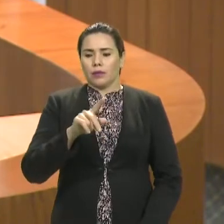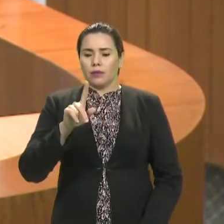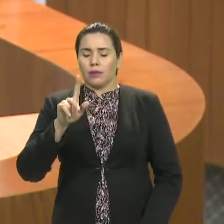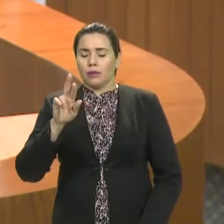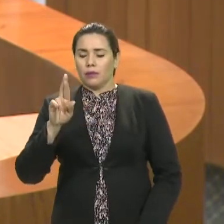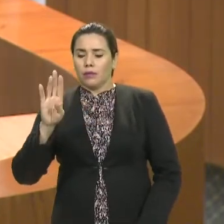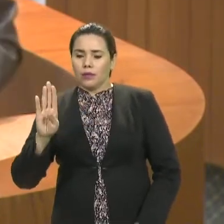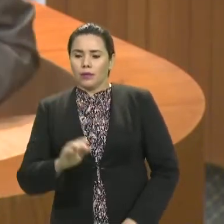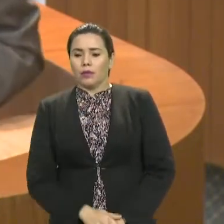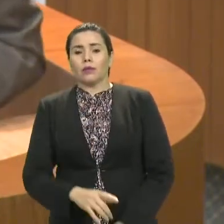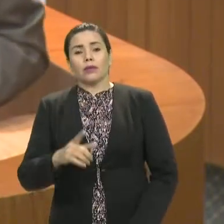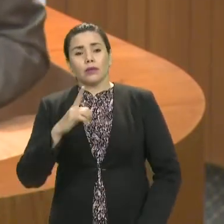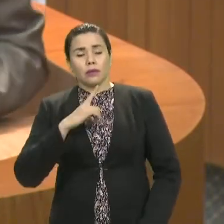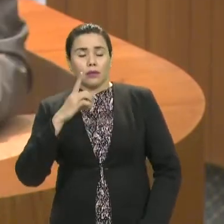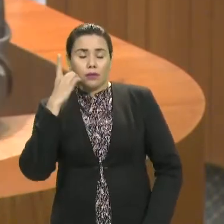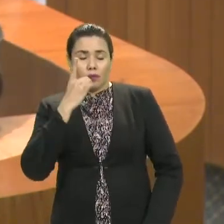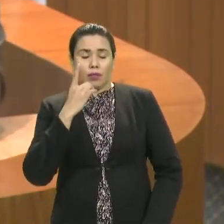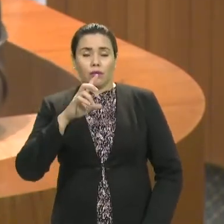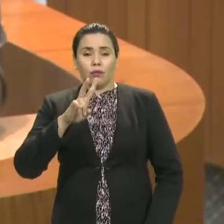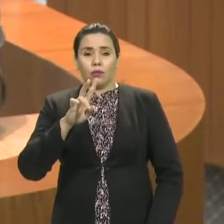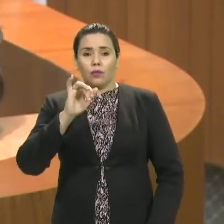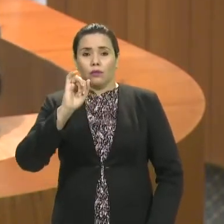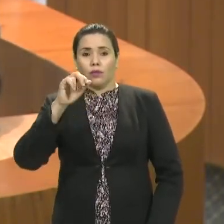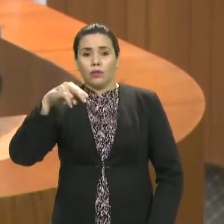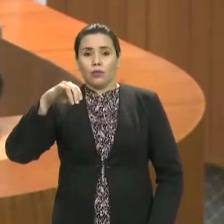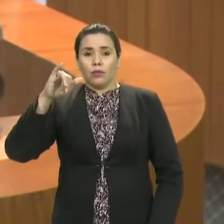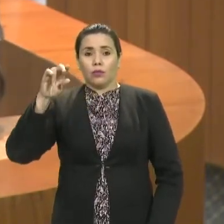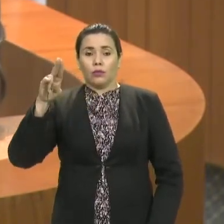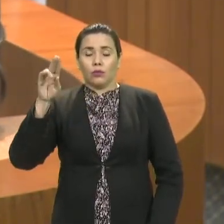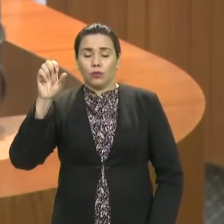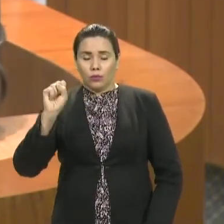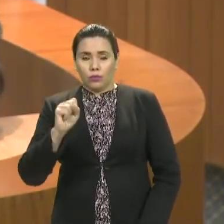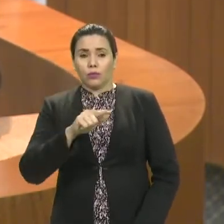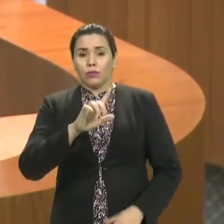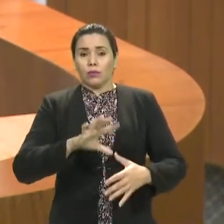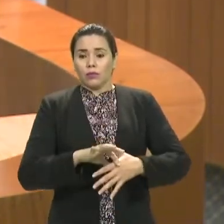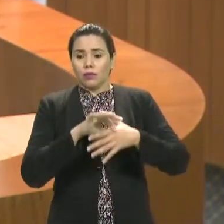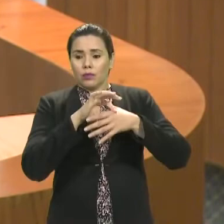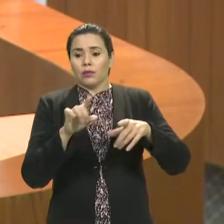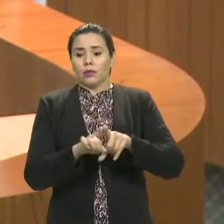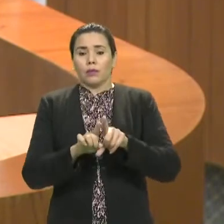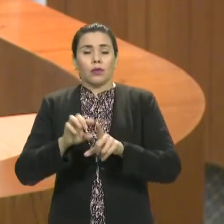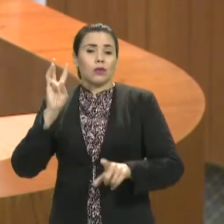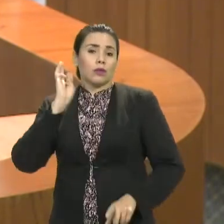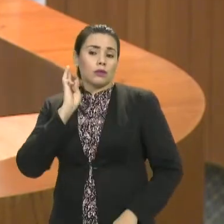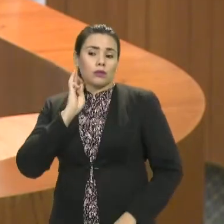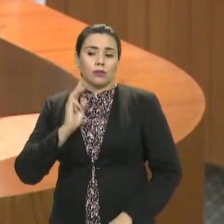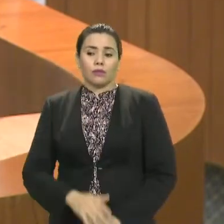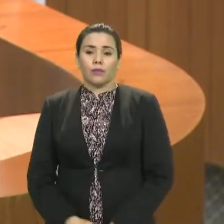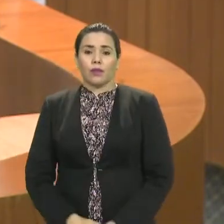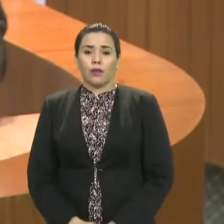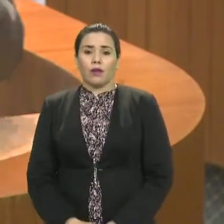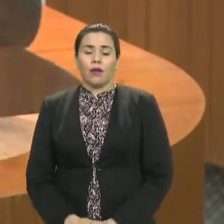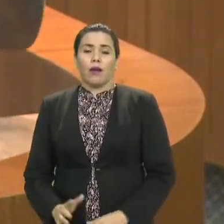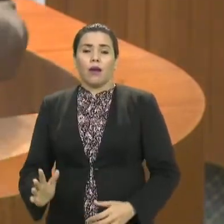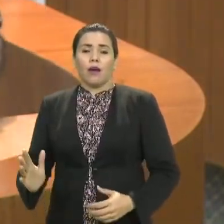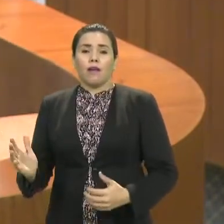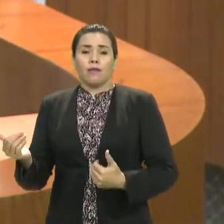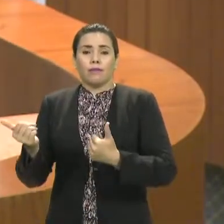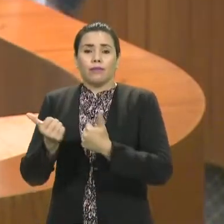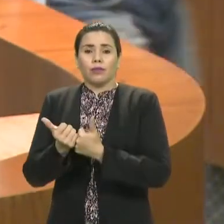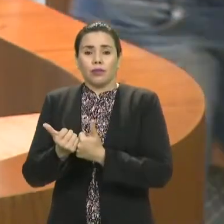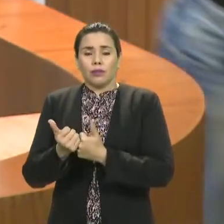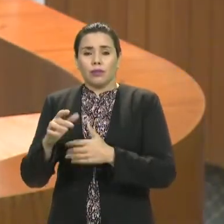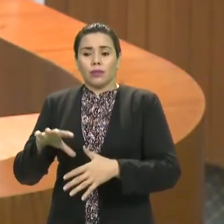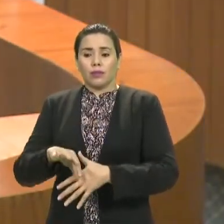como líder, que traz o deputado Wellington do Curso como vice-líder, ela só poderá